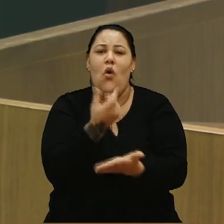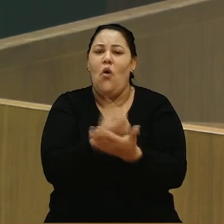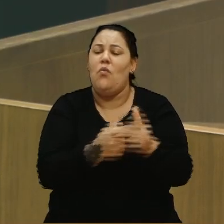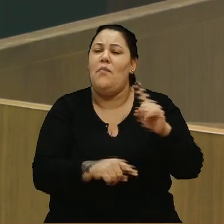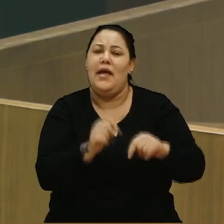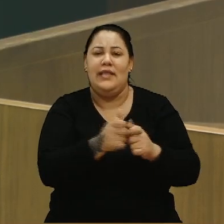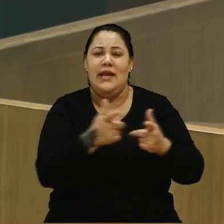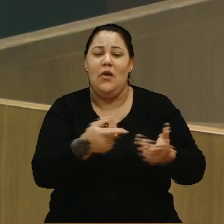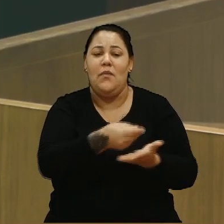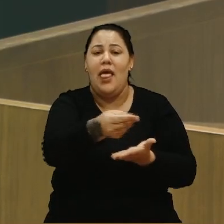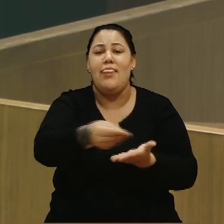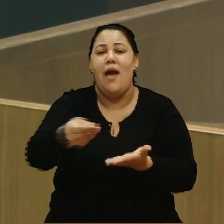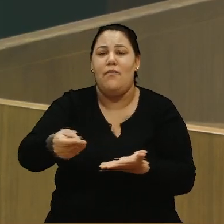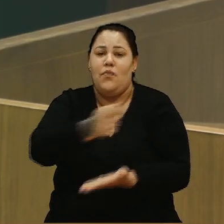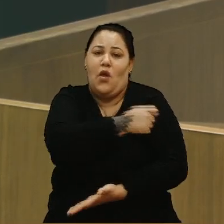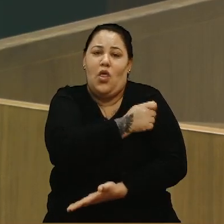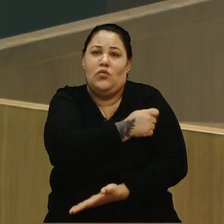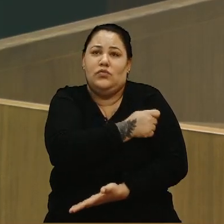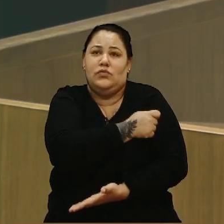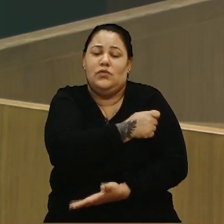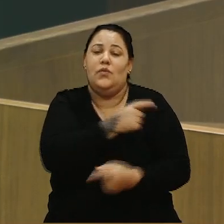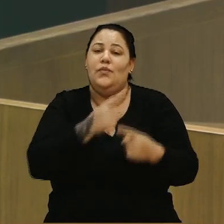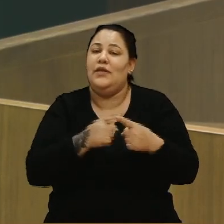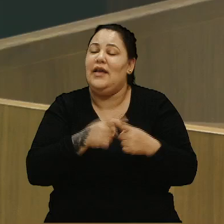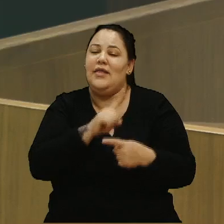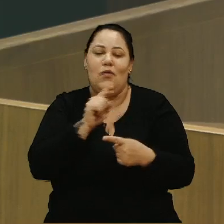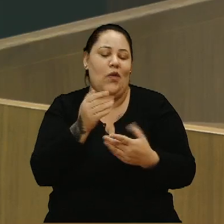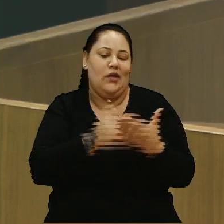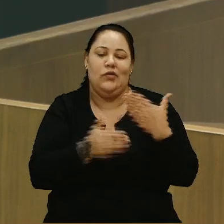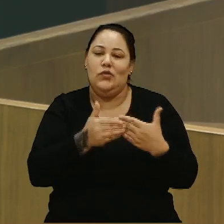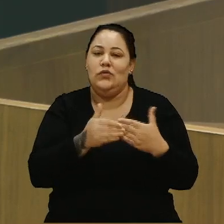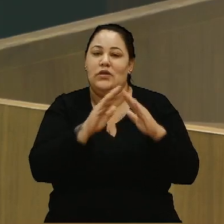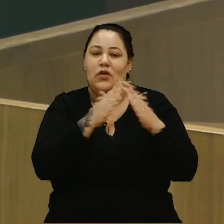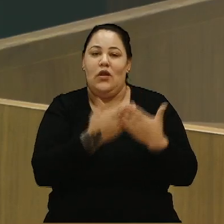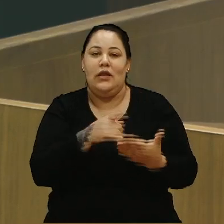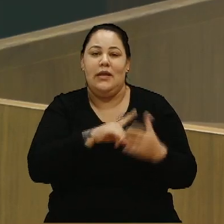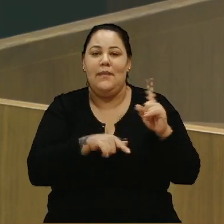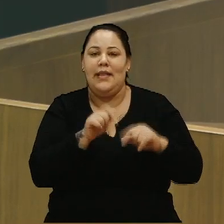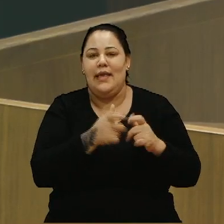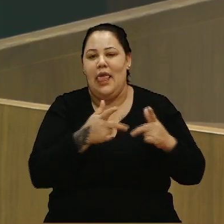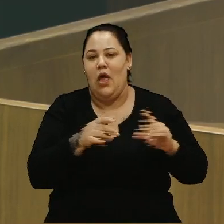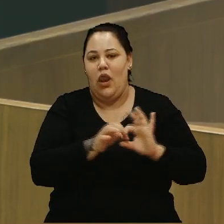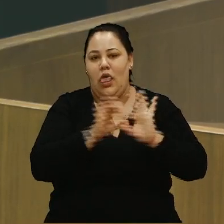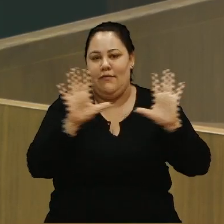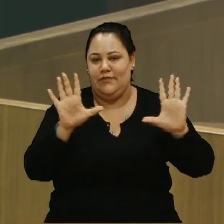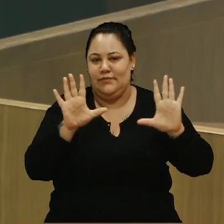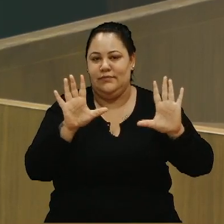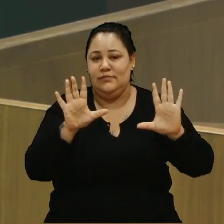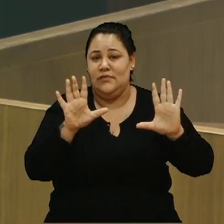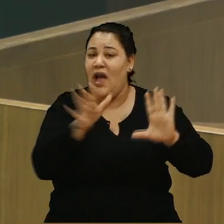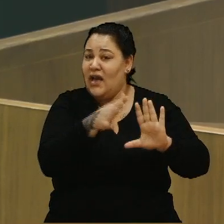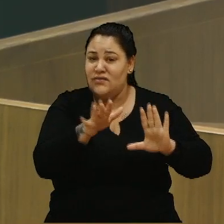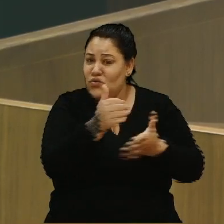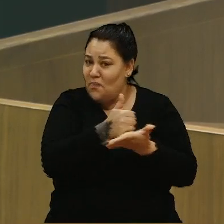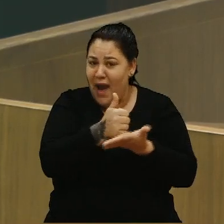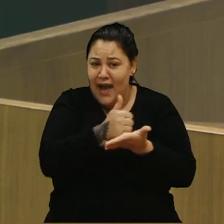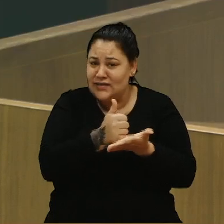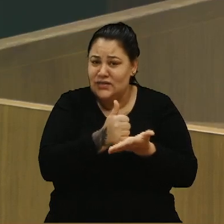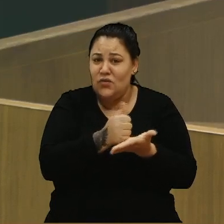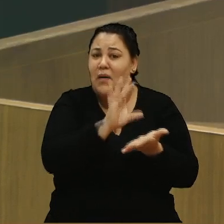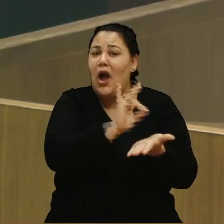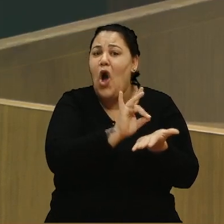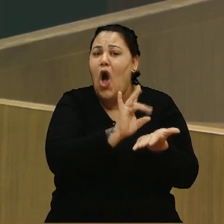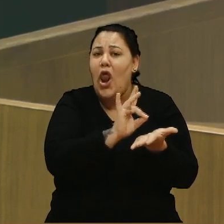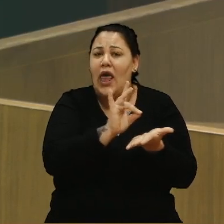disponibilizar para os estudantes, pois nem todas as escolas têm material disponível. Isso vai desde uma cola e uma tesoura até lápis de escrever e